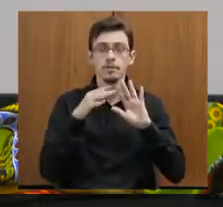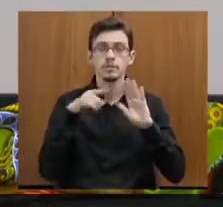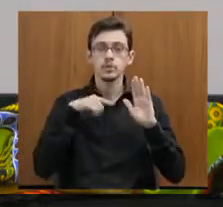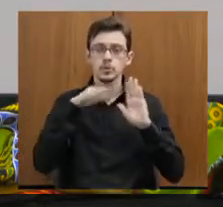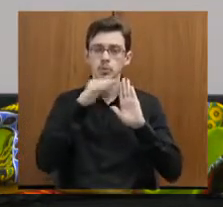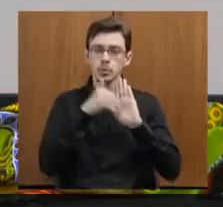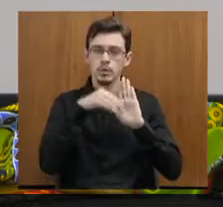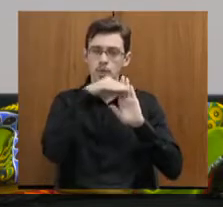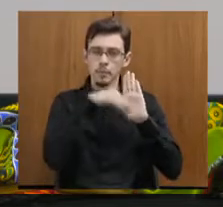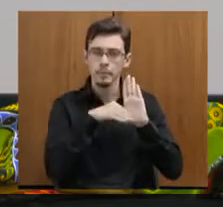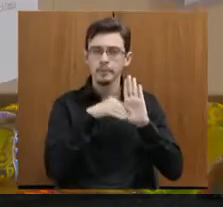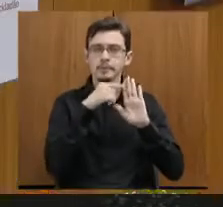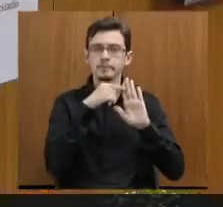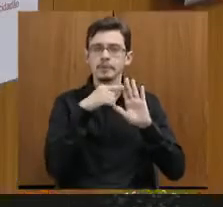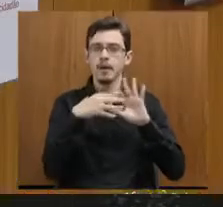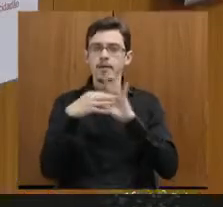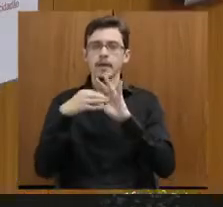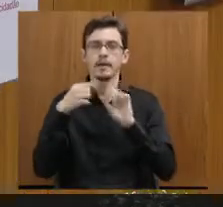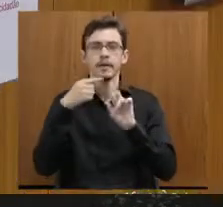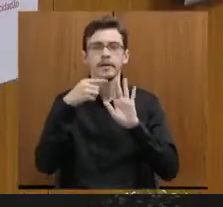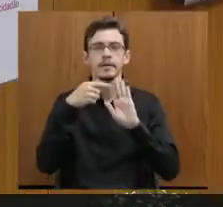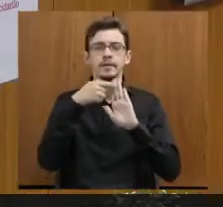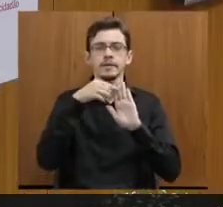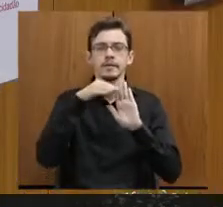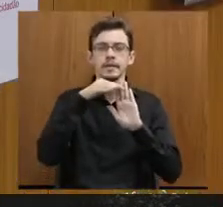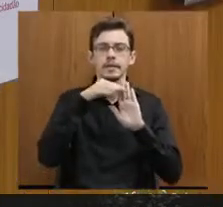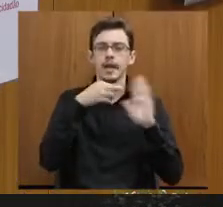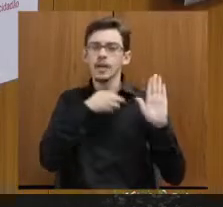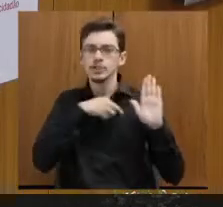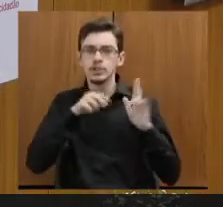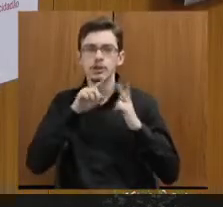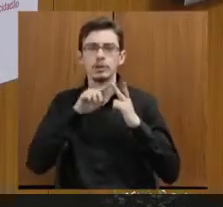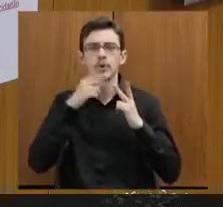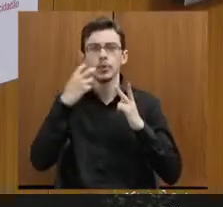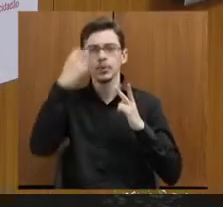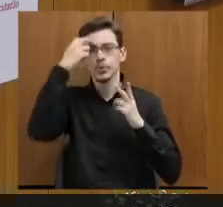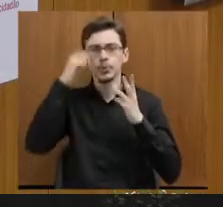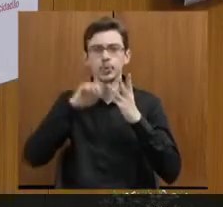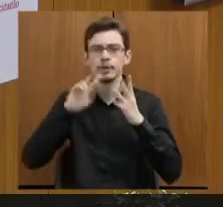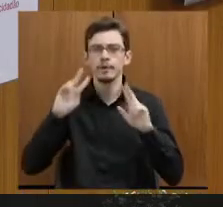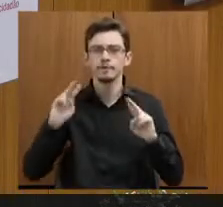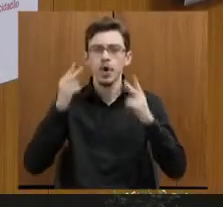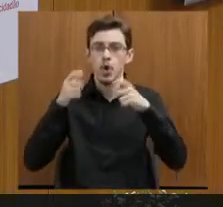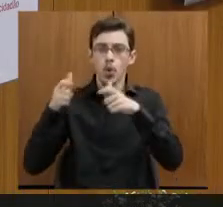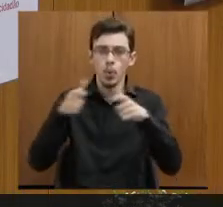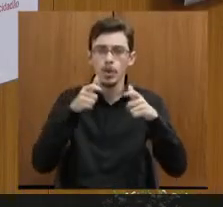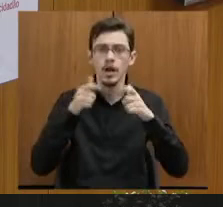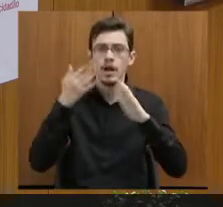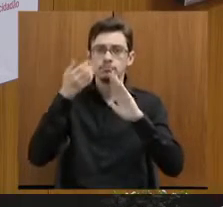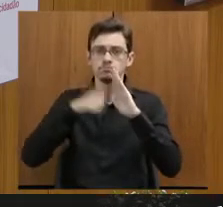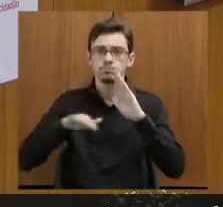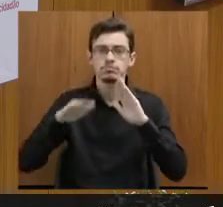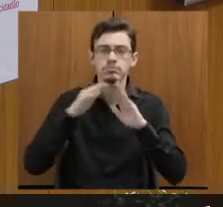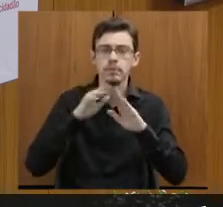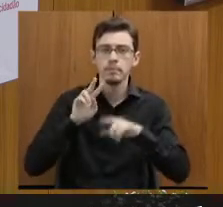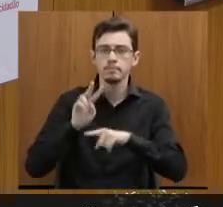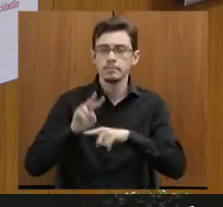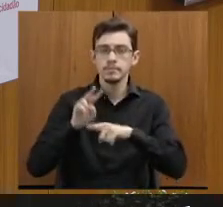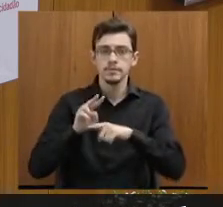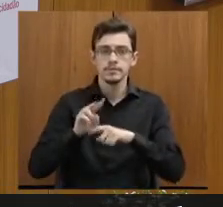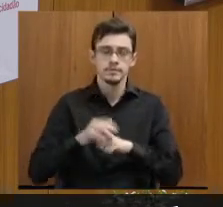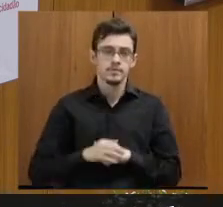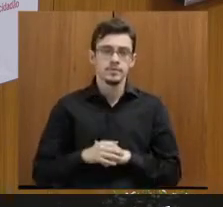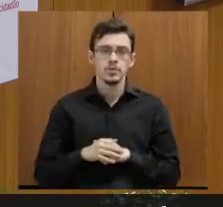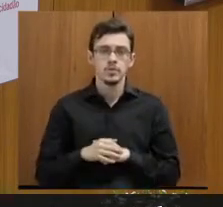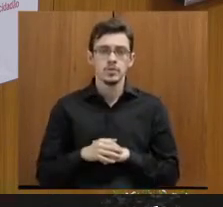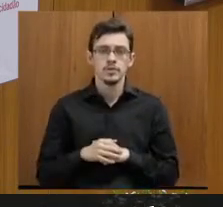acima religião e cultura cresça valores e raizamento território protegido uso